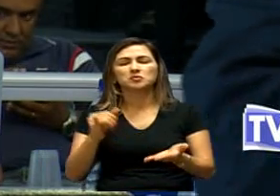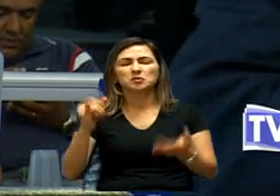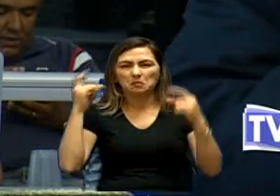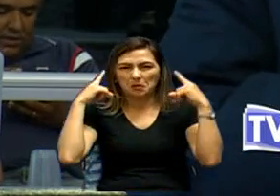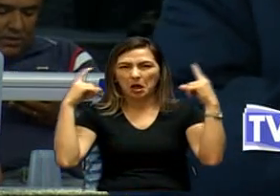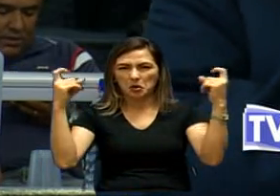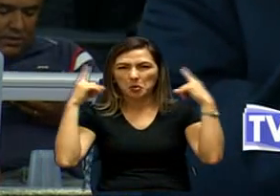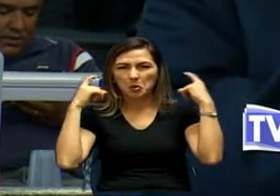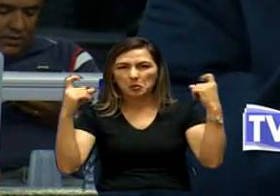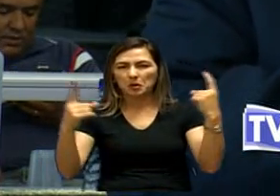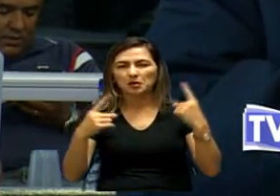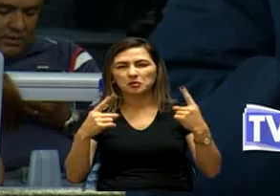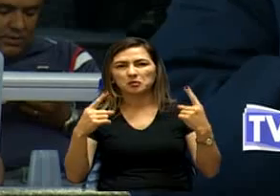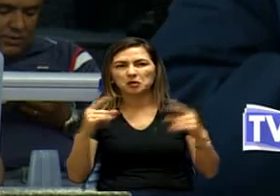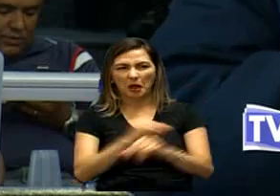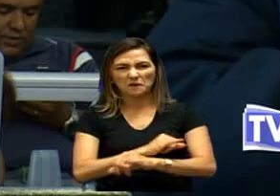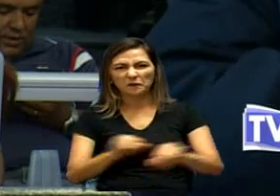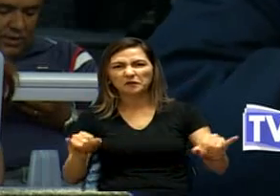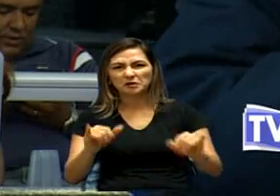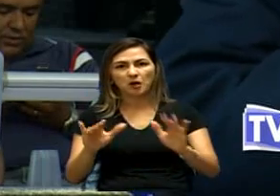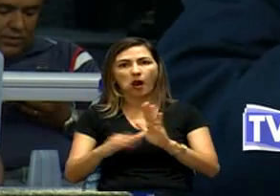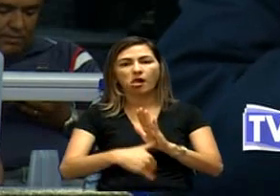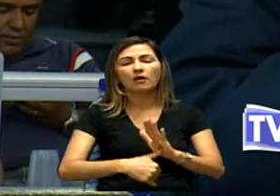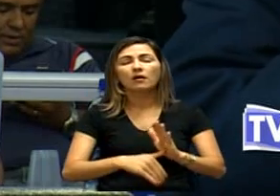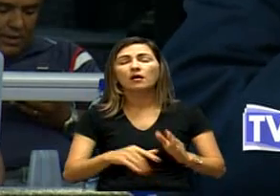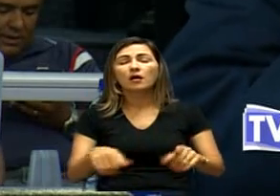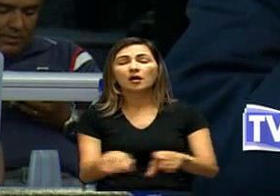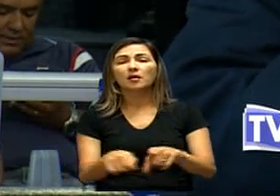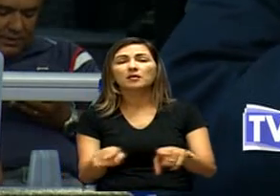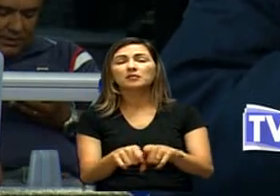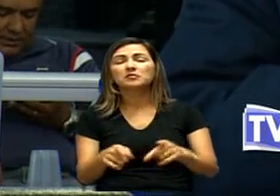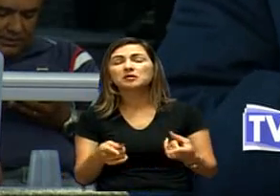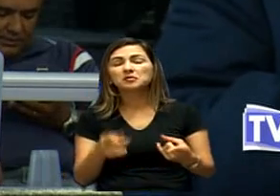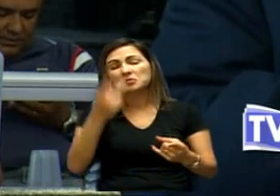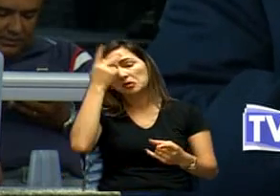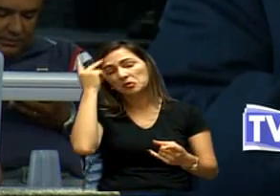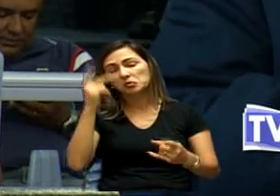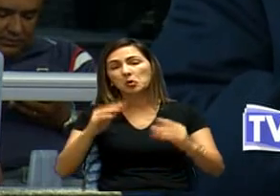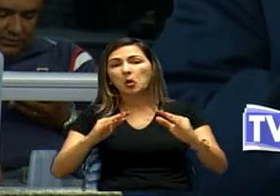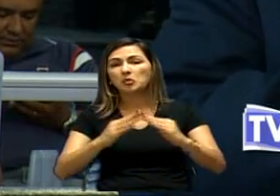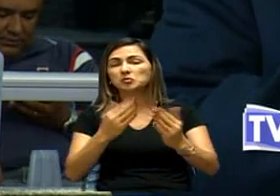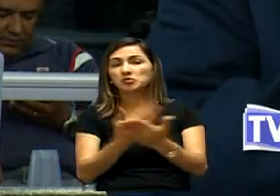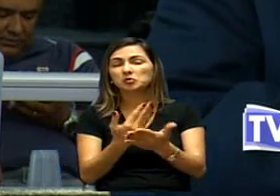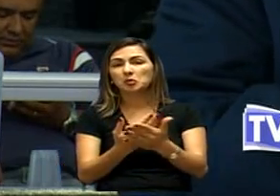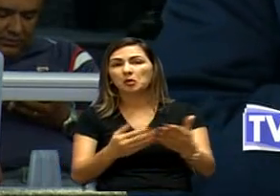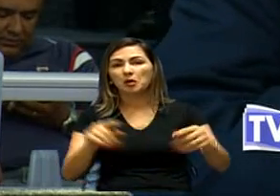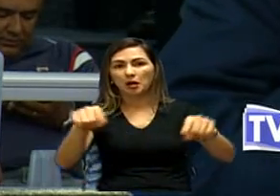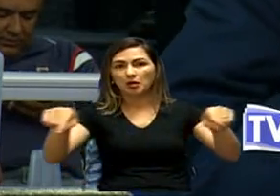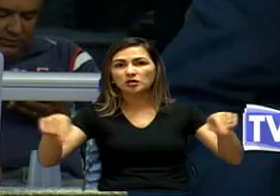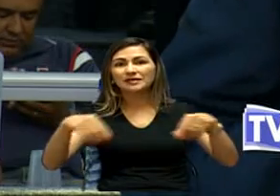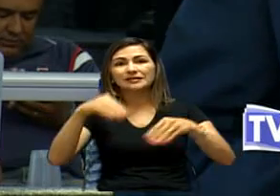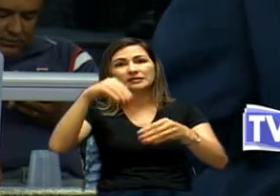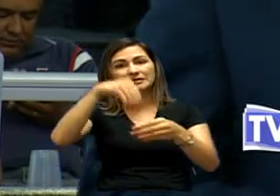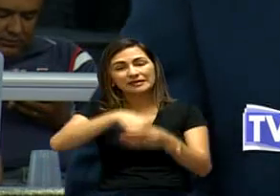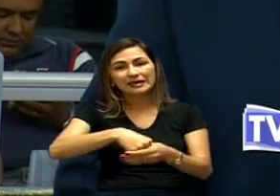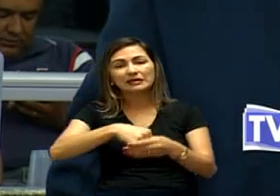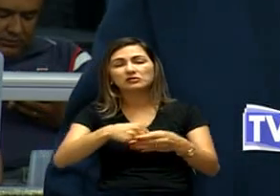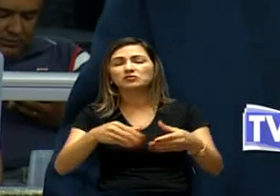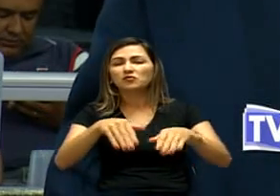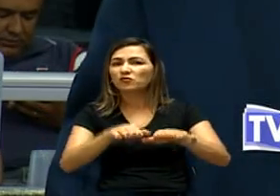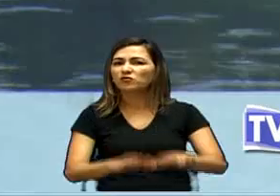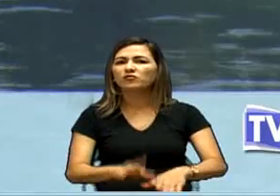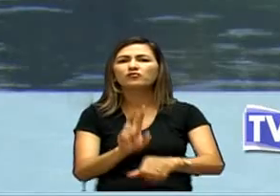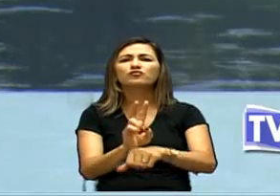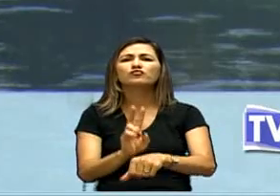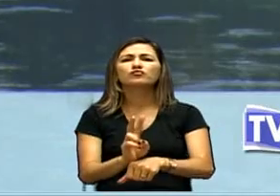morador lá para morar no prédio, enfim, né? Fazer o quê, né? Fazer o quê? É um momento que nós vivemos. Parabéns pela iniciativa. Eu que agradeço pelo apoio de